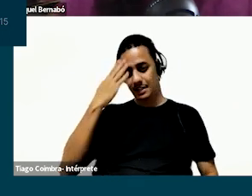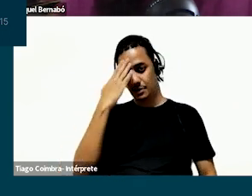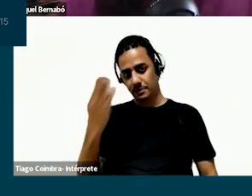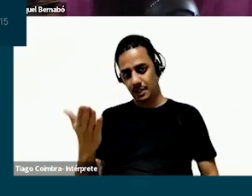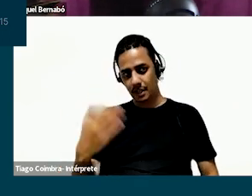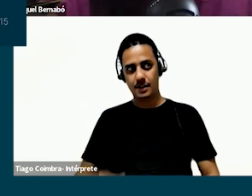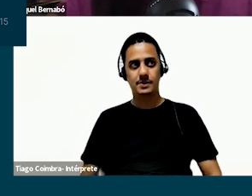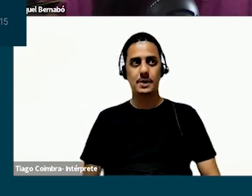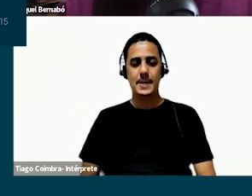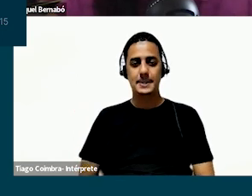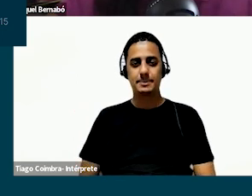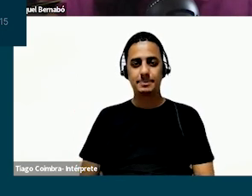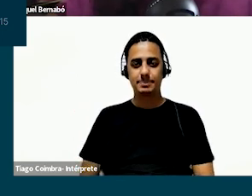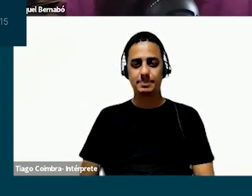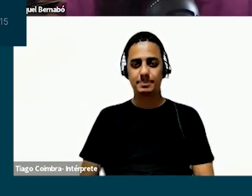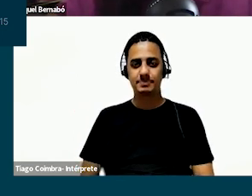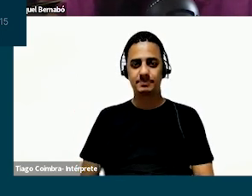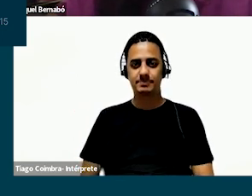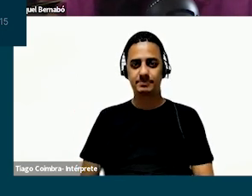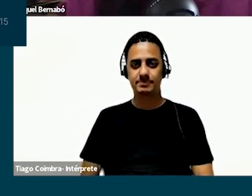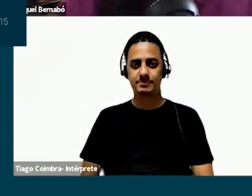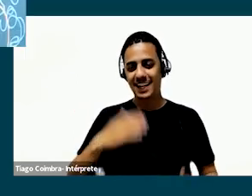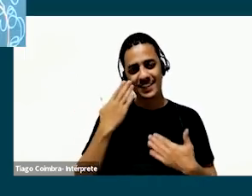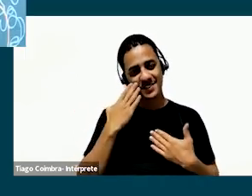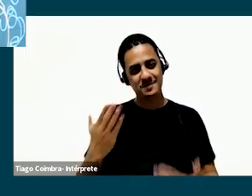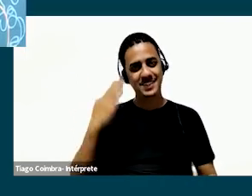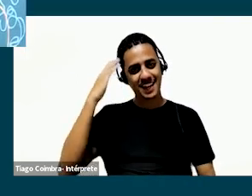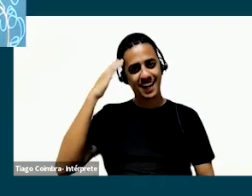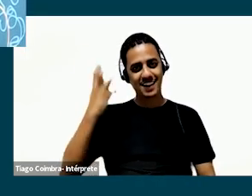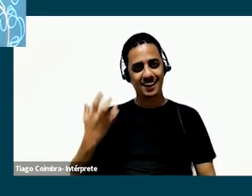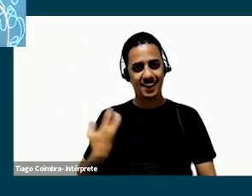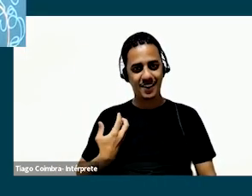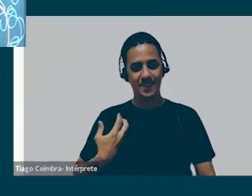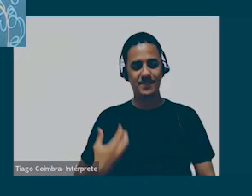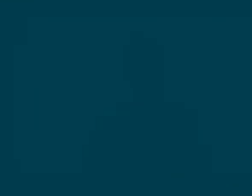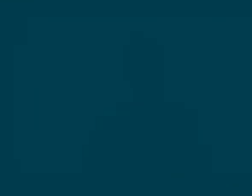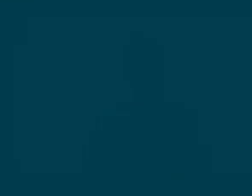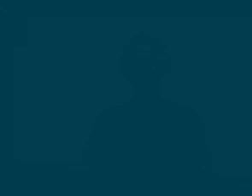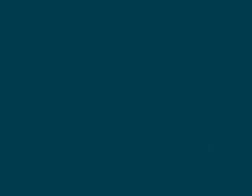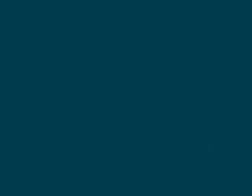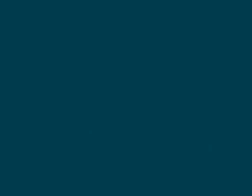a palestra. E é isso. Obrigada, gente. Obrigada, Raquel, foi ótimo.